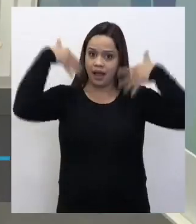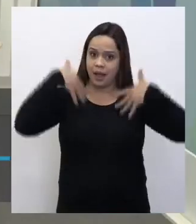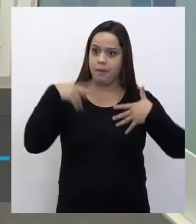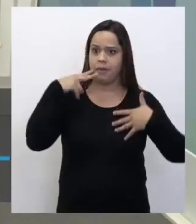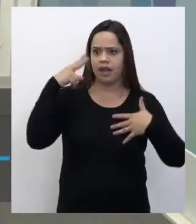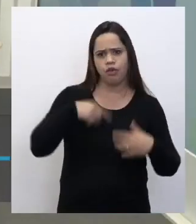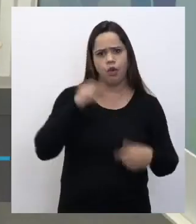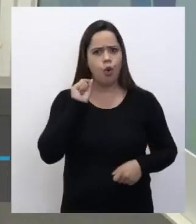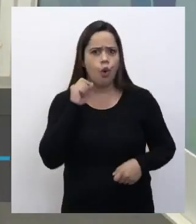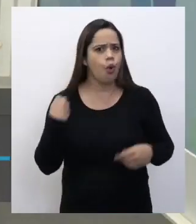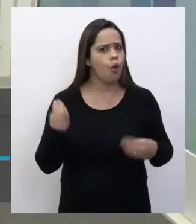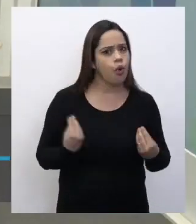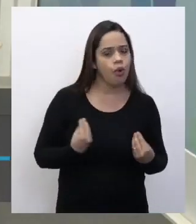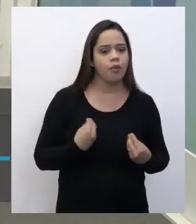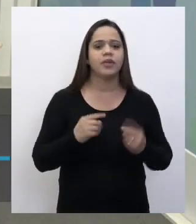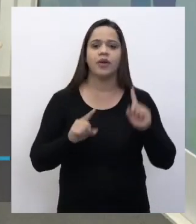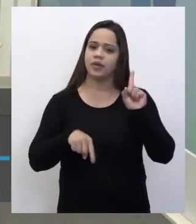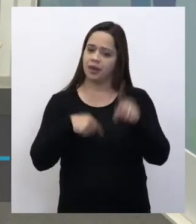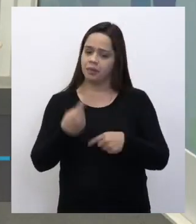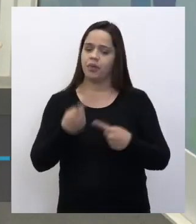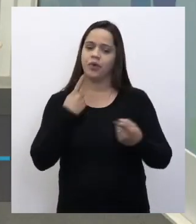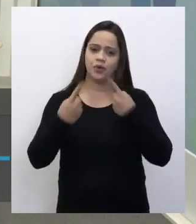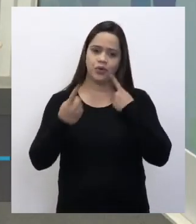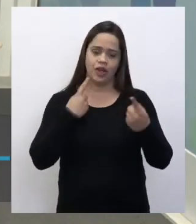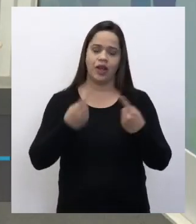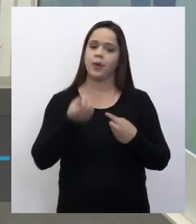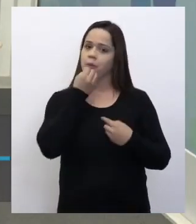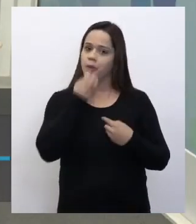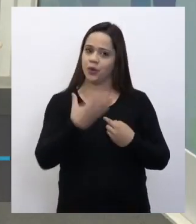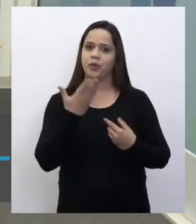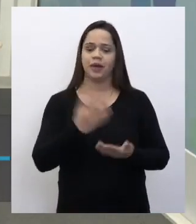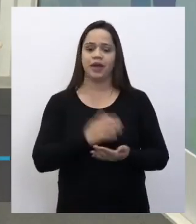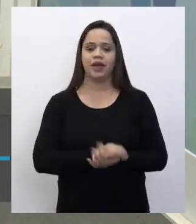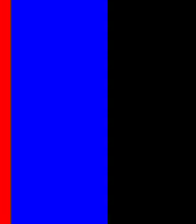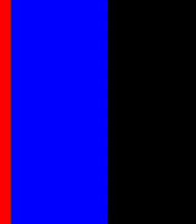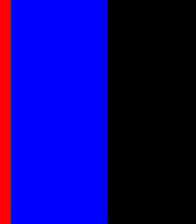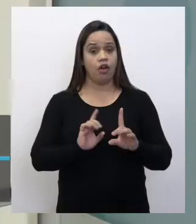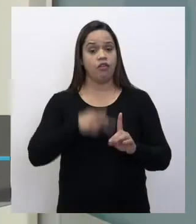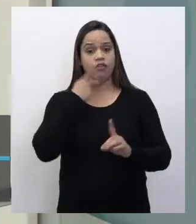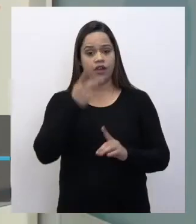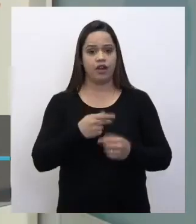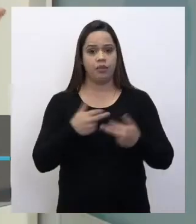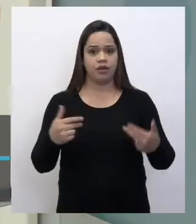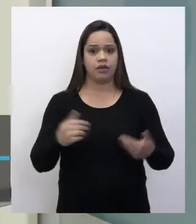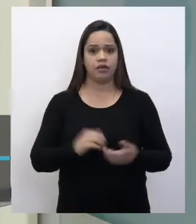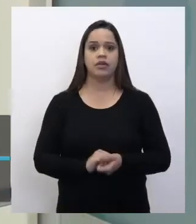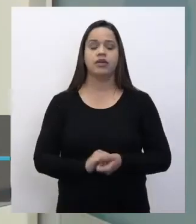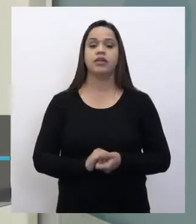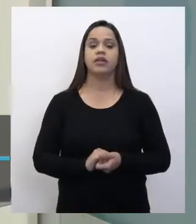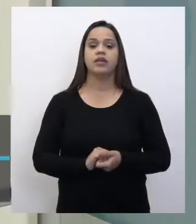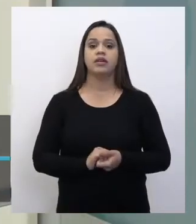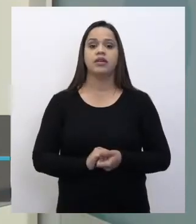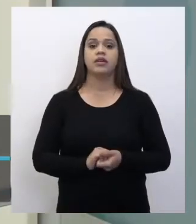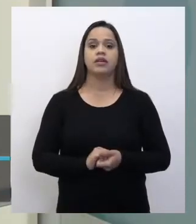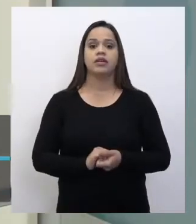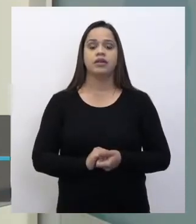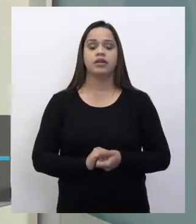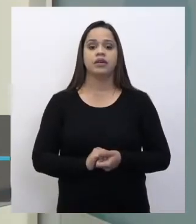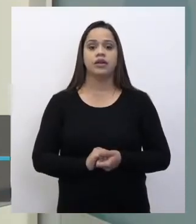depois do diálogo, muito legal. Muito bem, gente. Deixa eu só falar uma coisa aqui, ó, Jennifer Cardoso e o Henrique